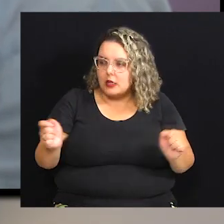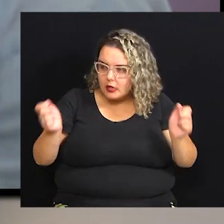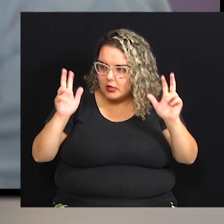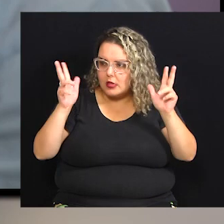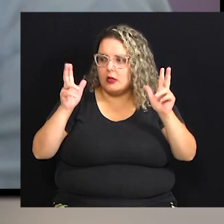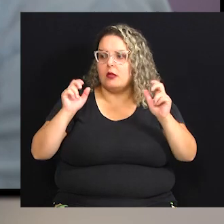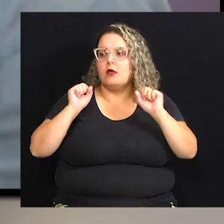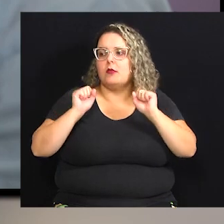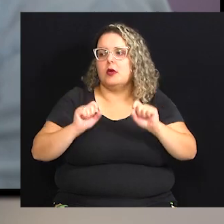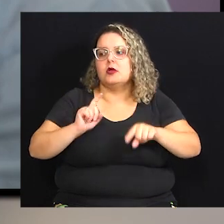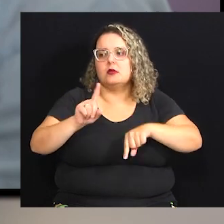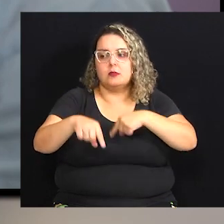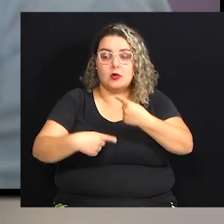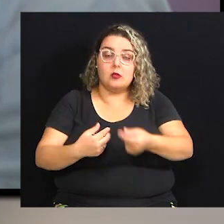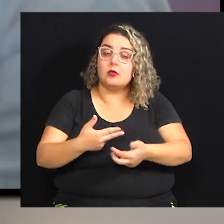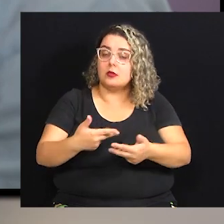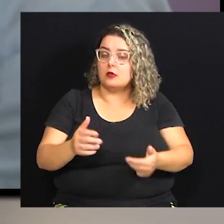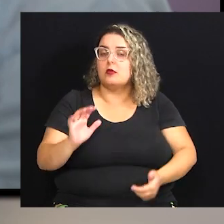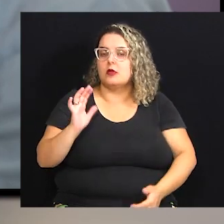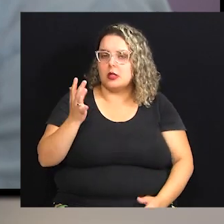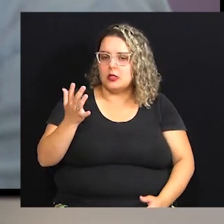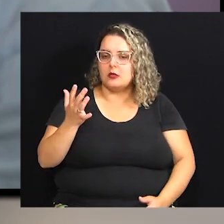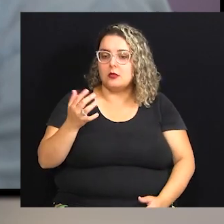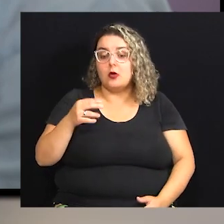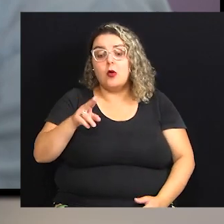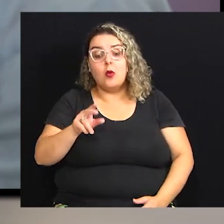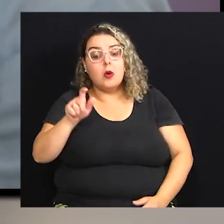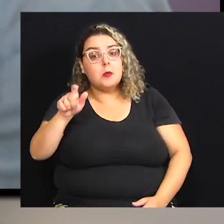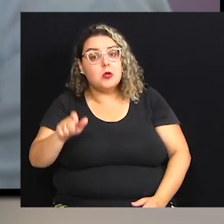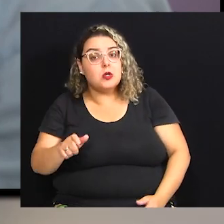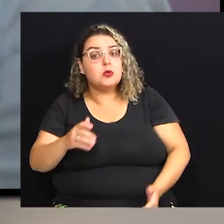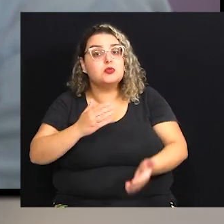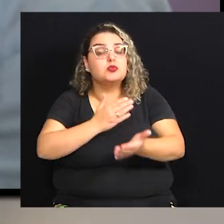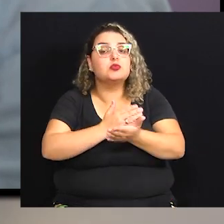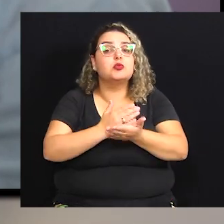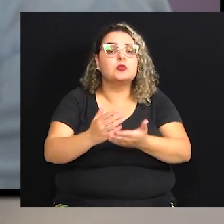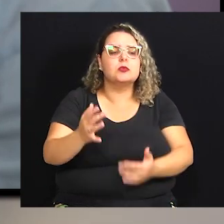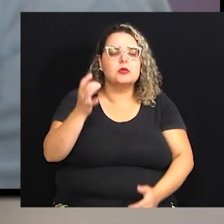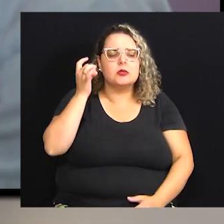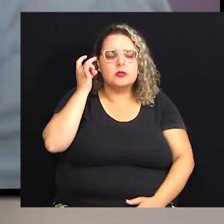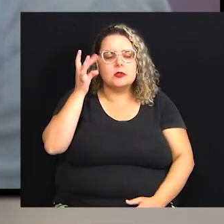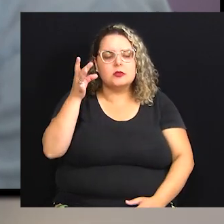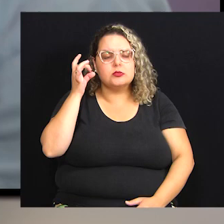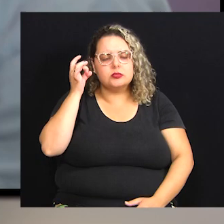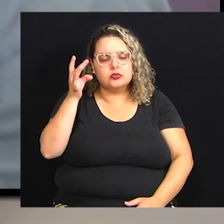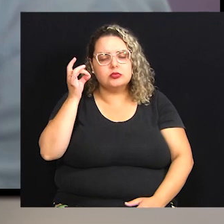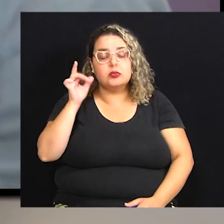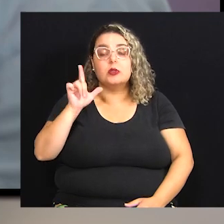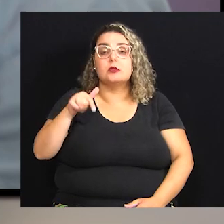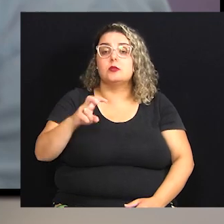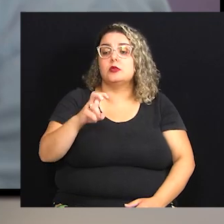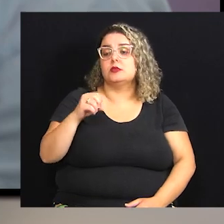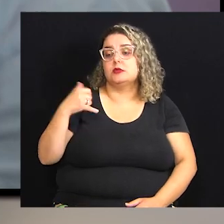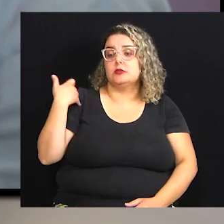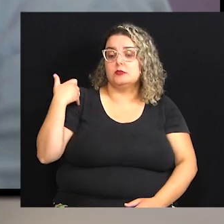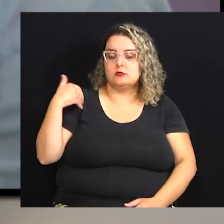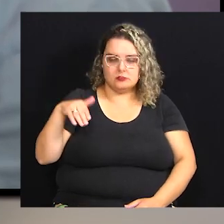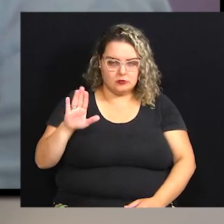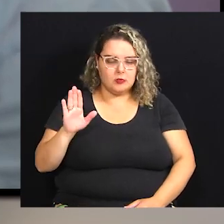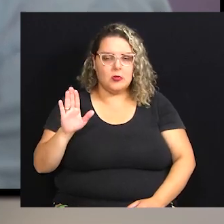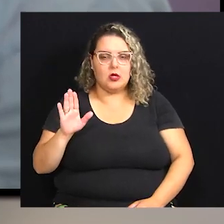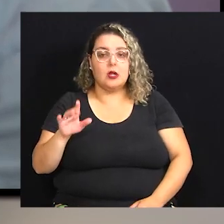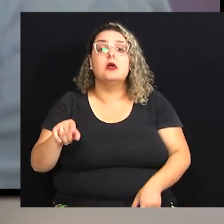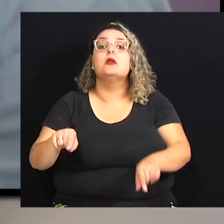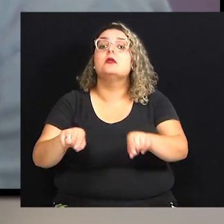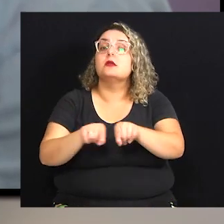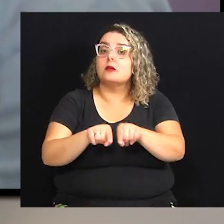é um sinal de alerta. Pode ter alguma outra coisa acontecendo. Ou então aquela pessoa que começou a ter dor de cabeça depois dos 50 anos de idade,